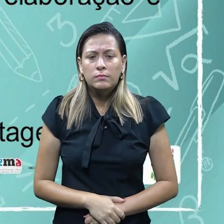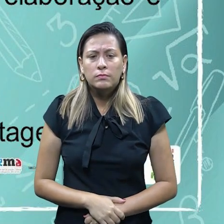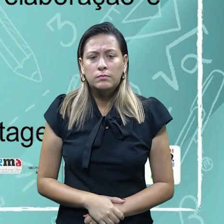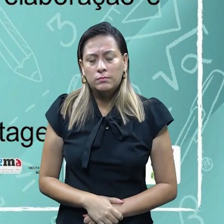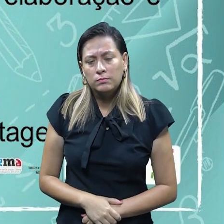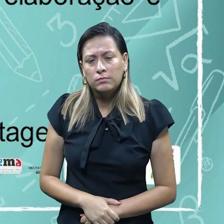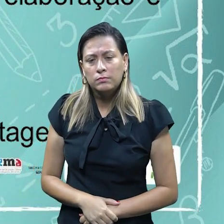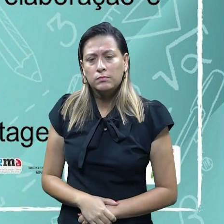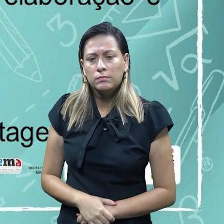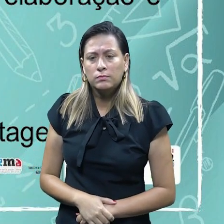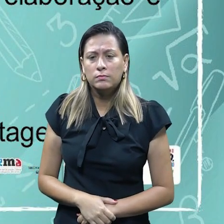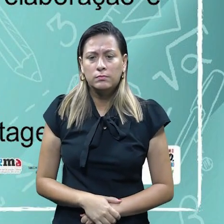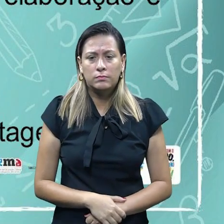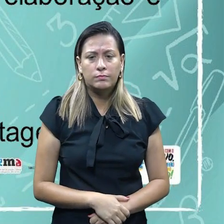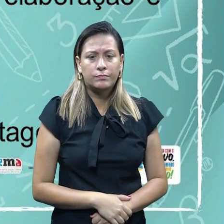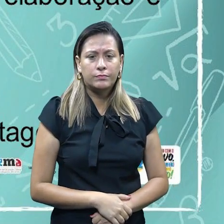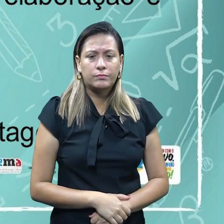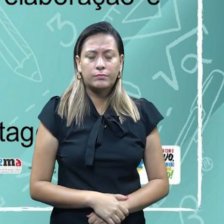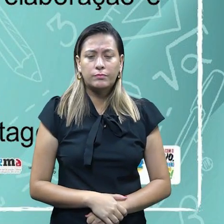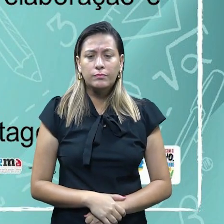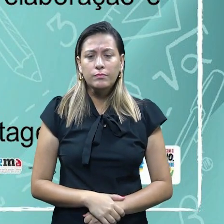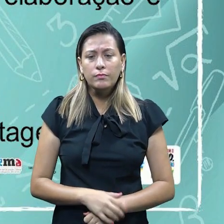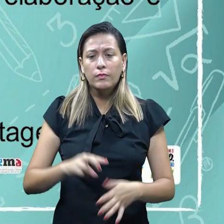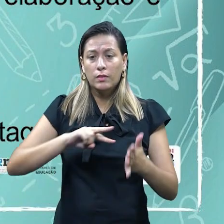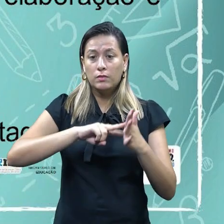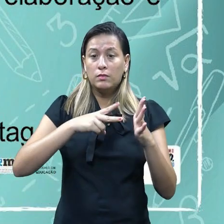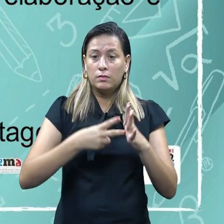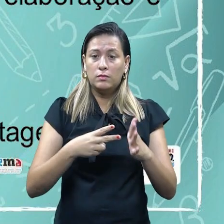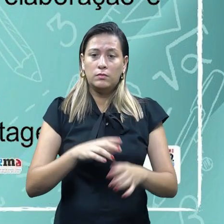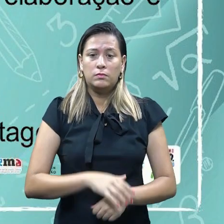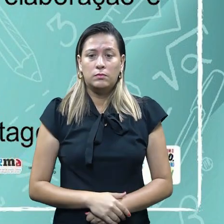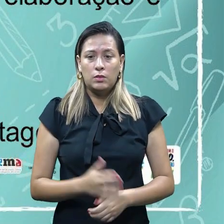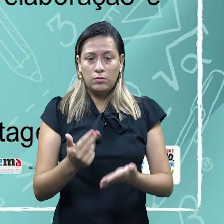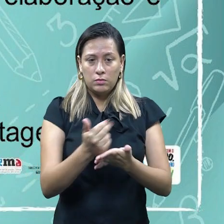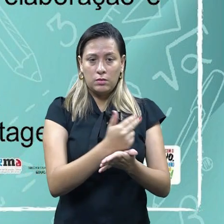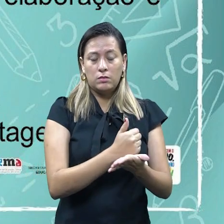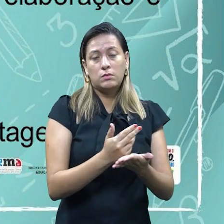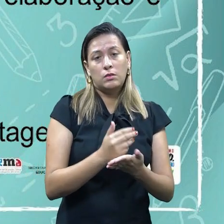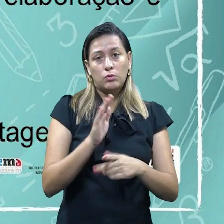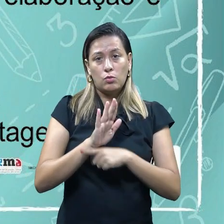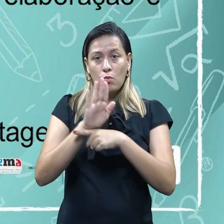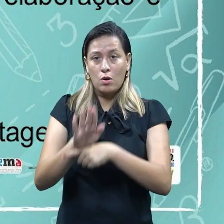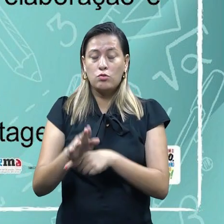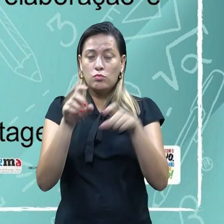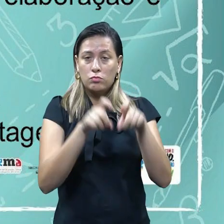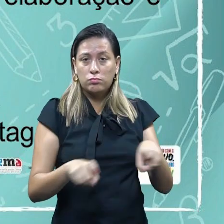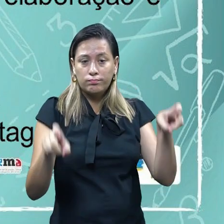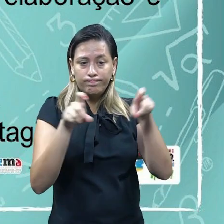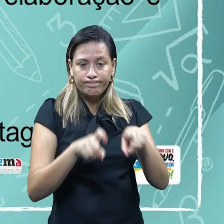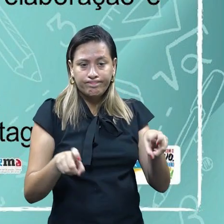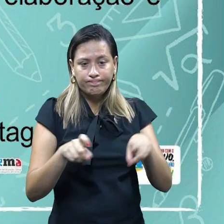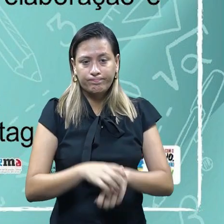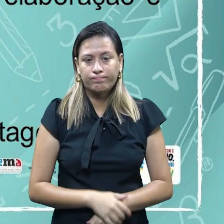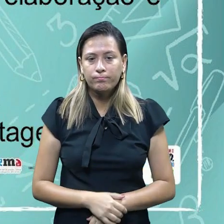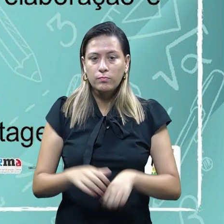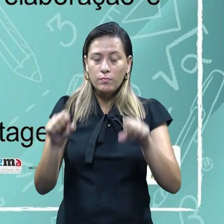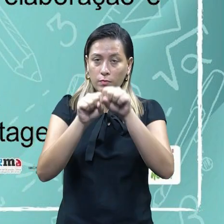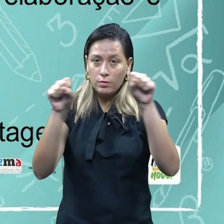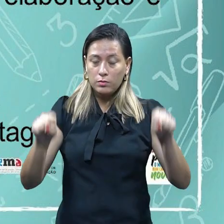podem acompanhar aí. Seria em português o desenho auxiliado ou assistido por computador. O sistema CAD